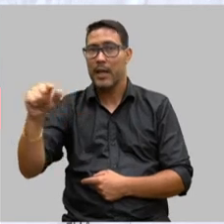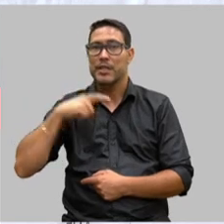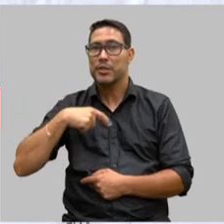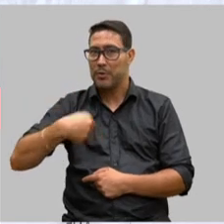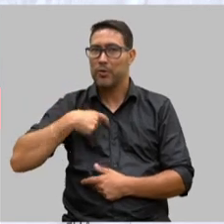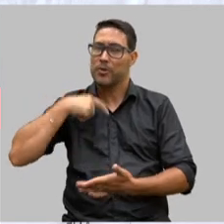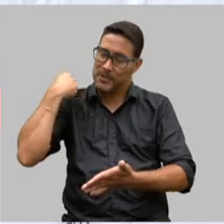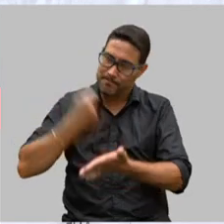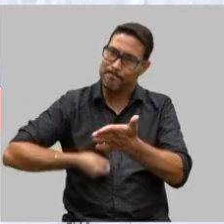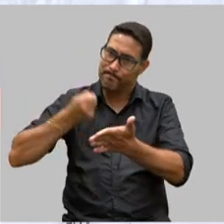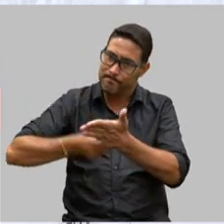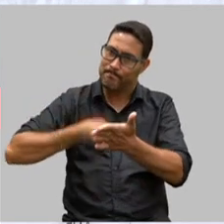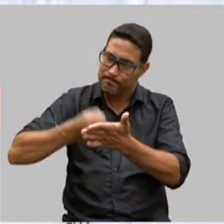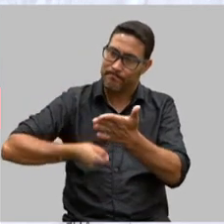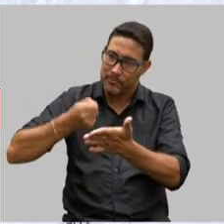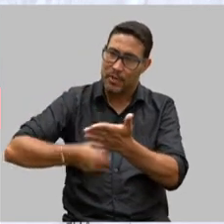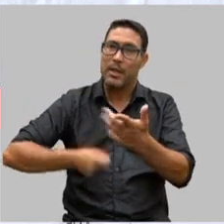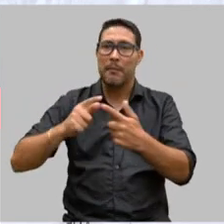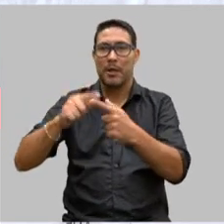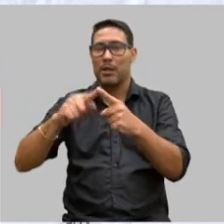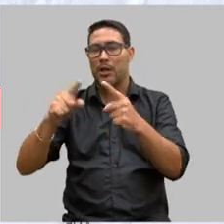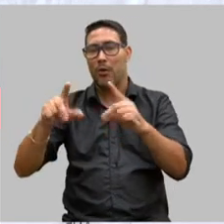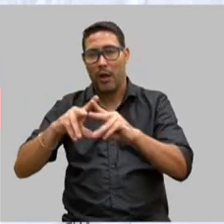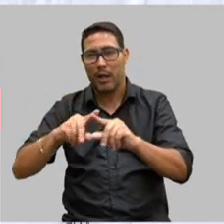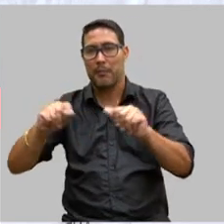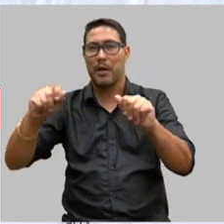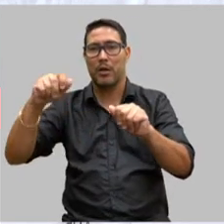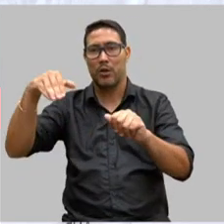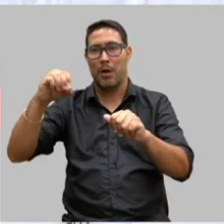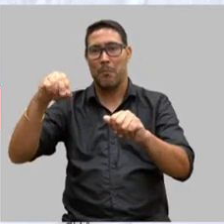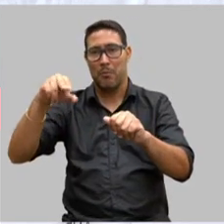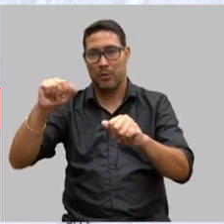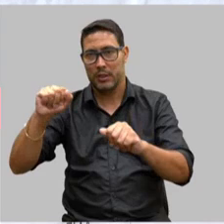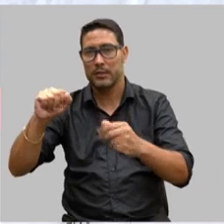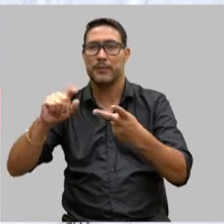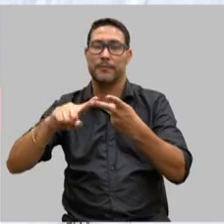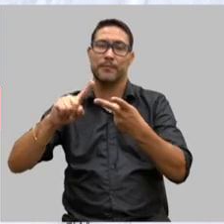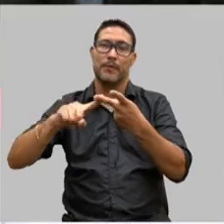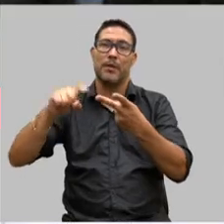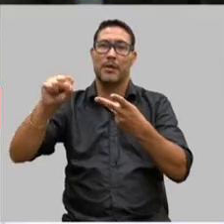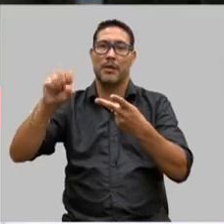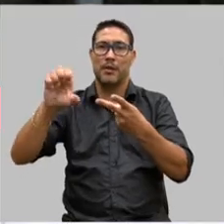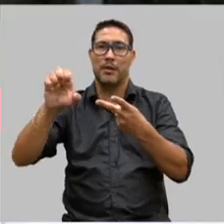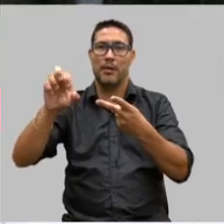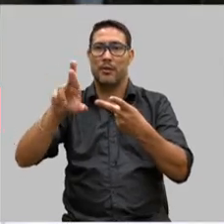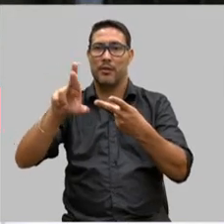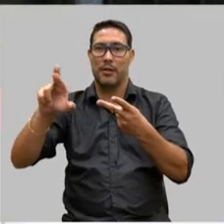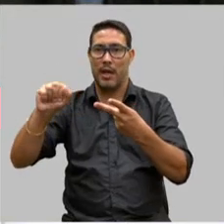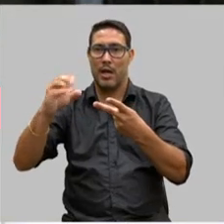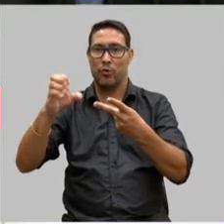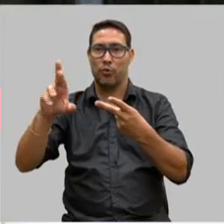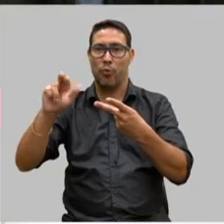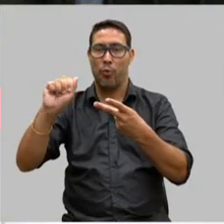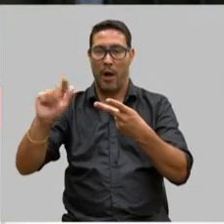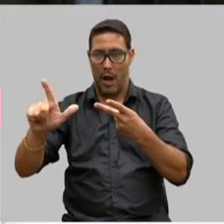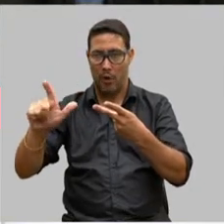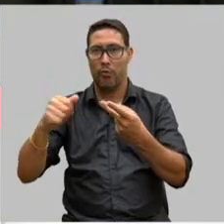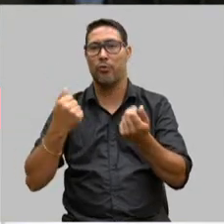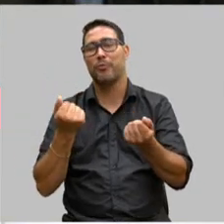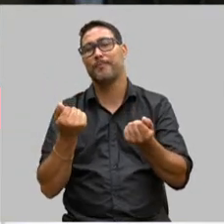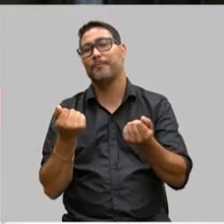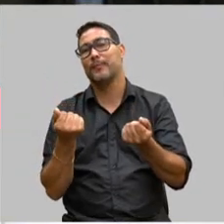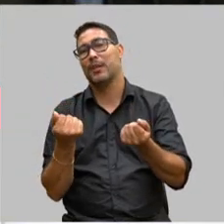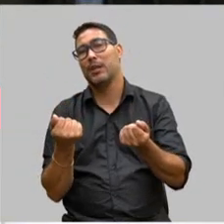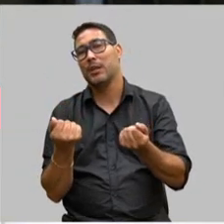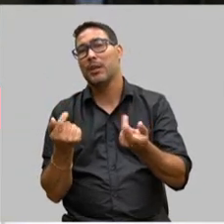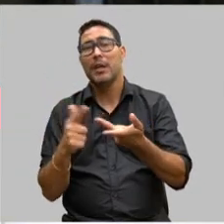para não acabar com o Mona, com acabar com a Serra do Curral, né?